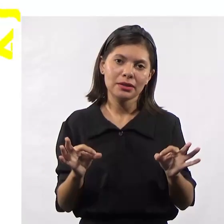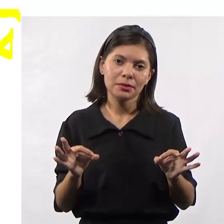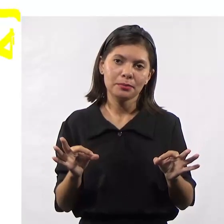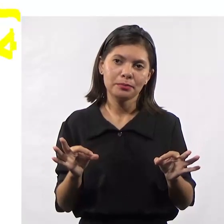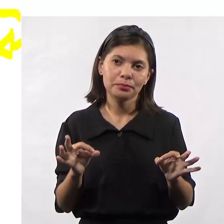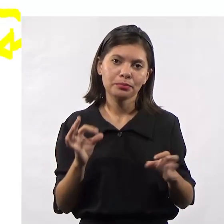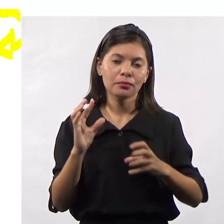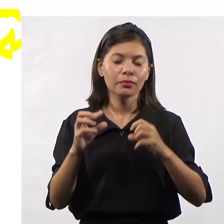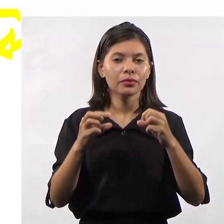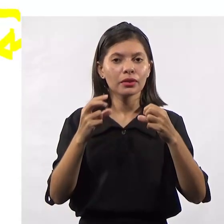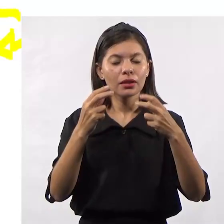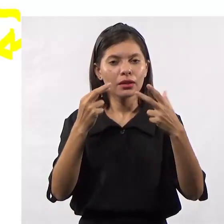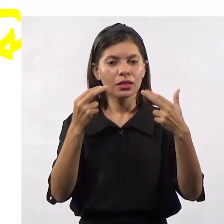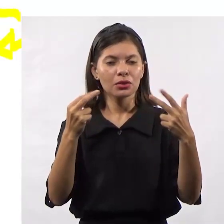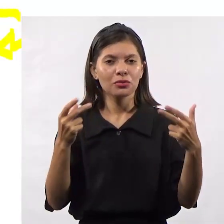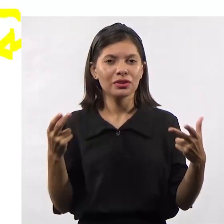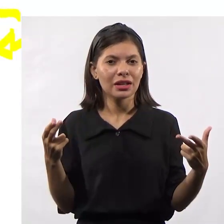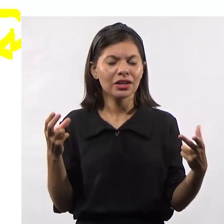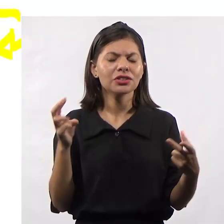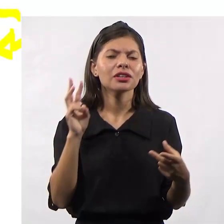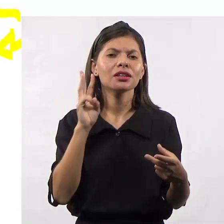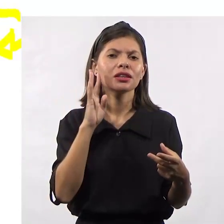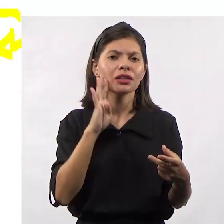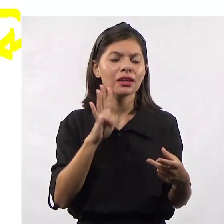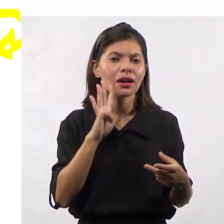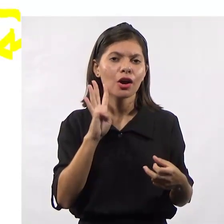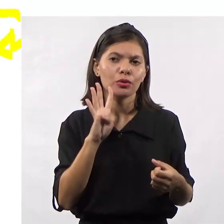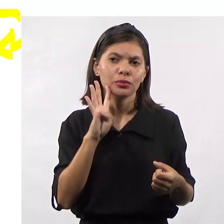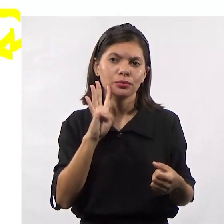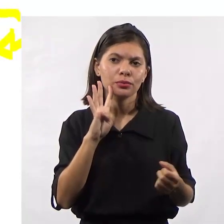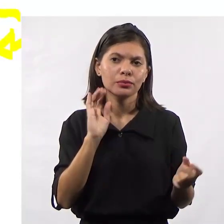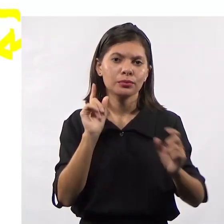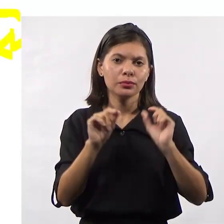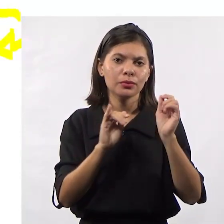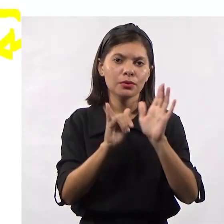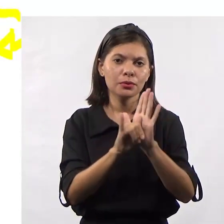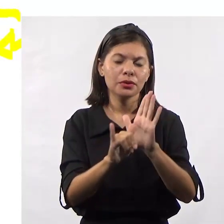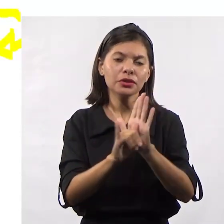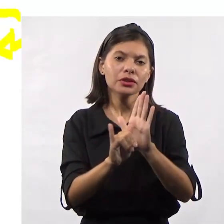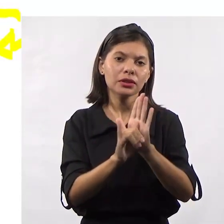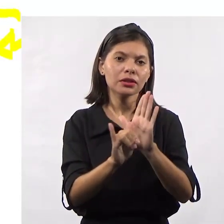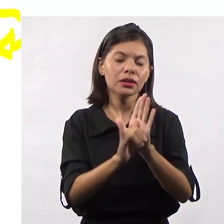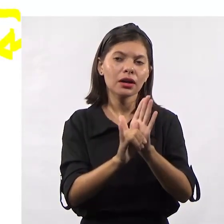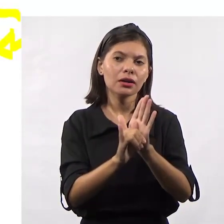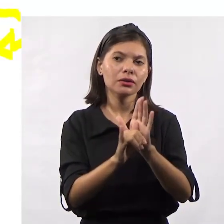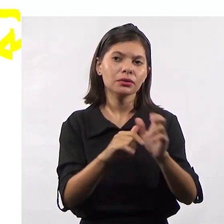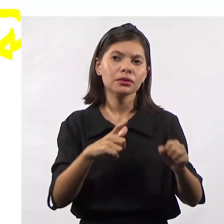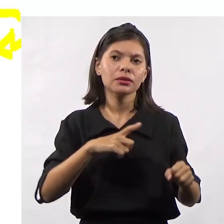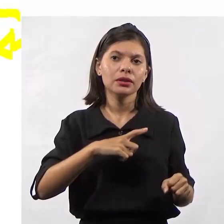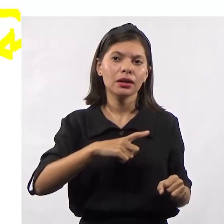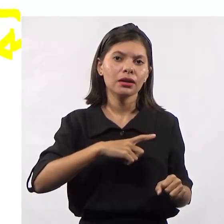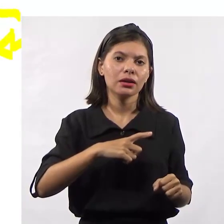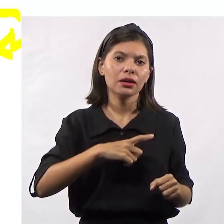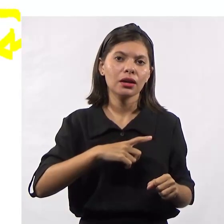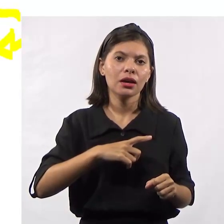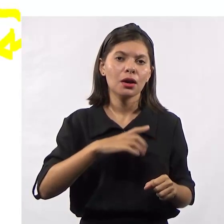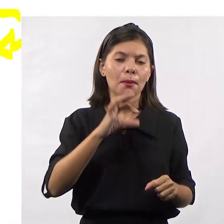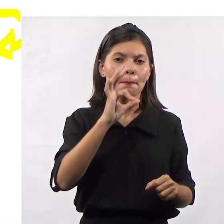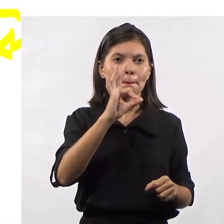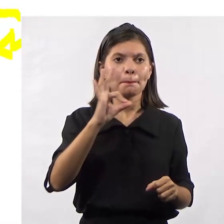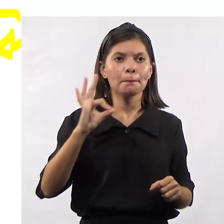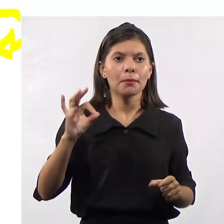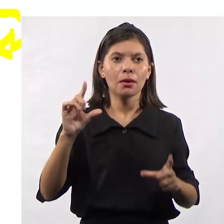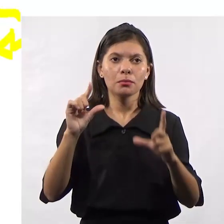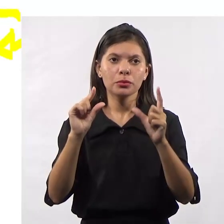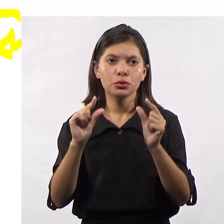Outra novidade aqui, muito bacana. O edital pode exigir um percentual mínimo de